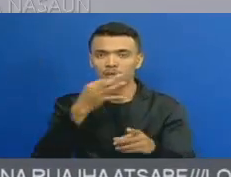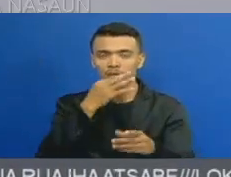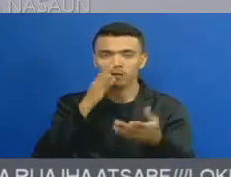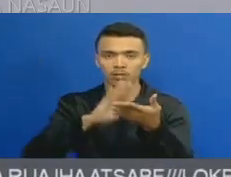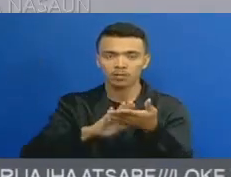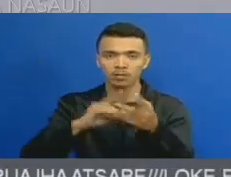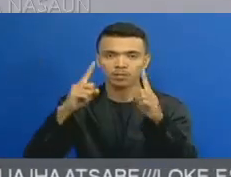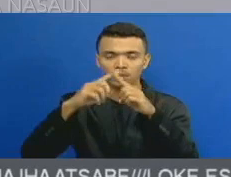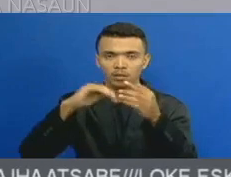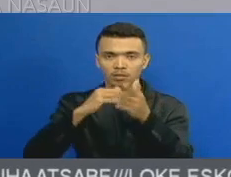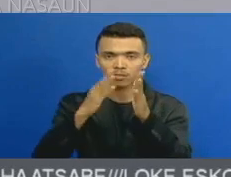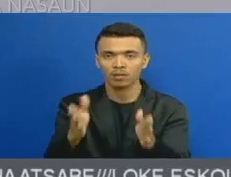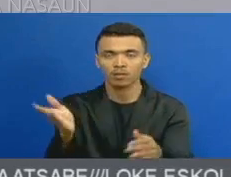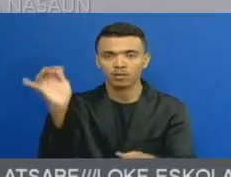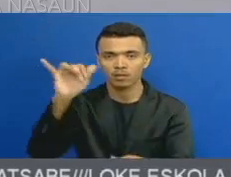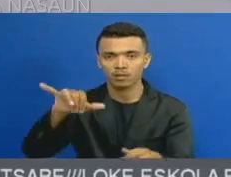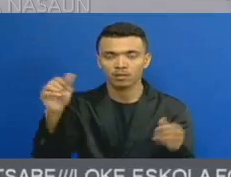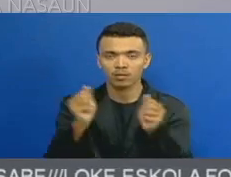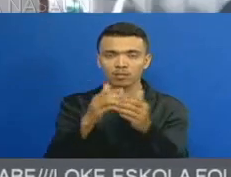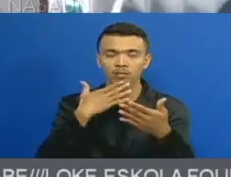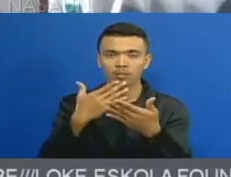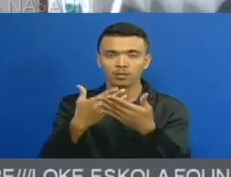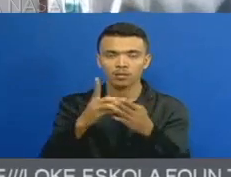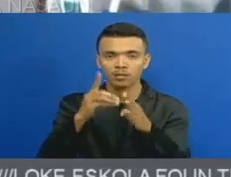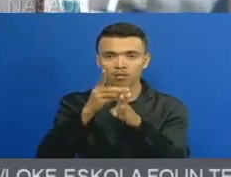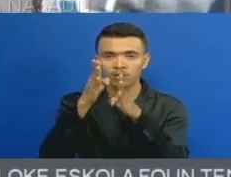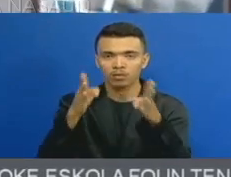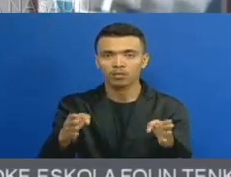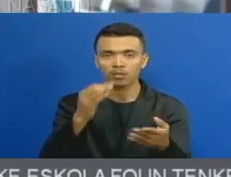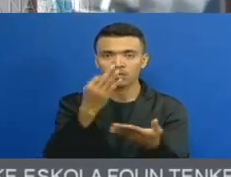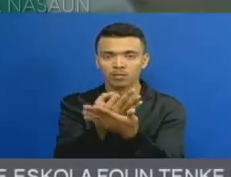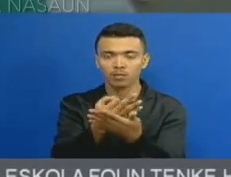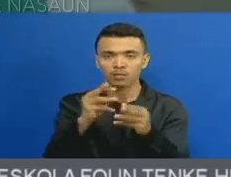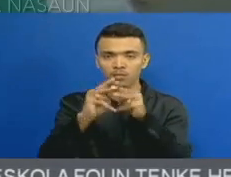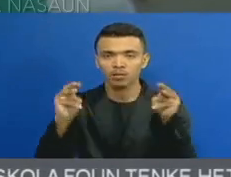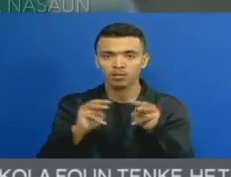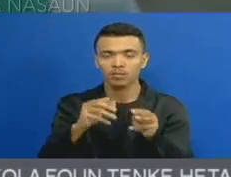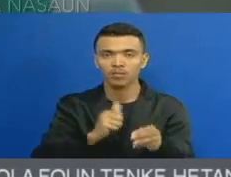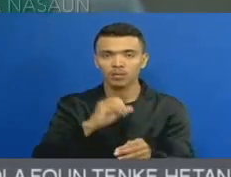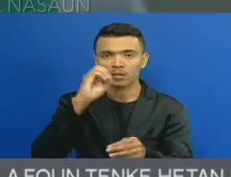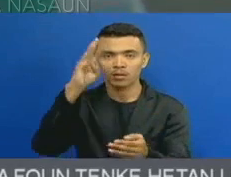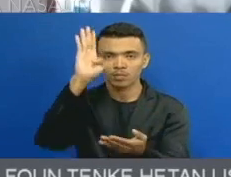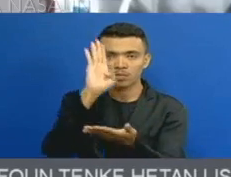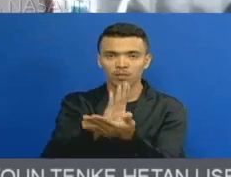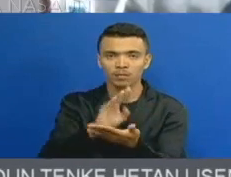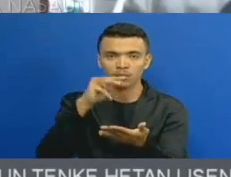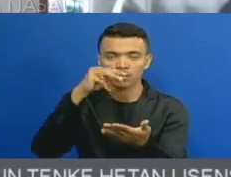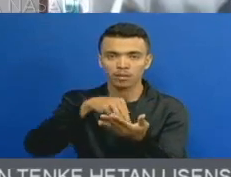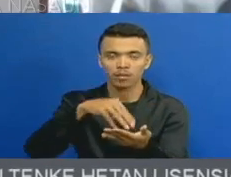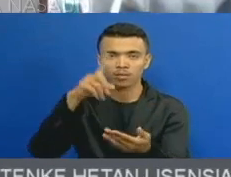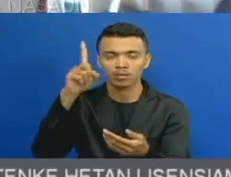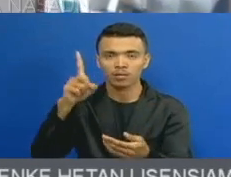ba estudante Sira Horia. Dirigente Nihatutan, orçamento para merenda escolar município Ainaro, o montante milhão e da resin. Meu